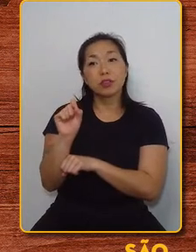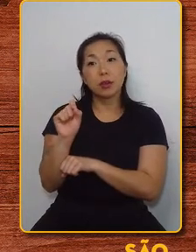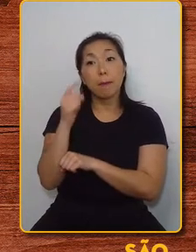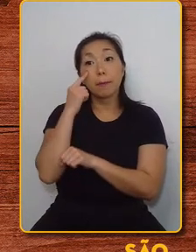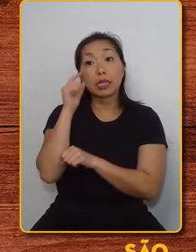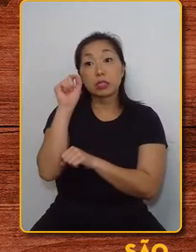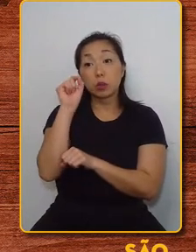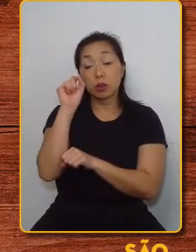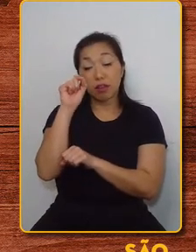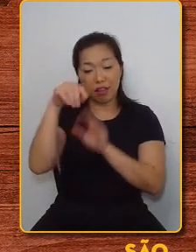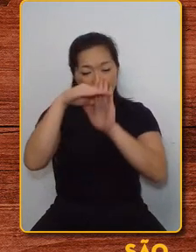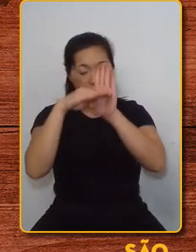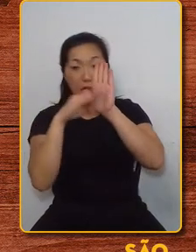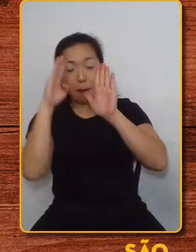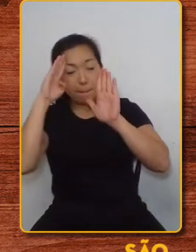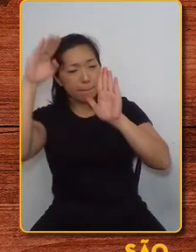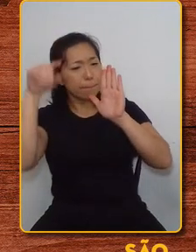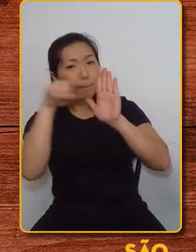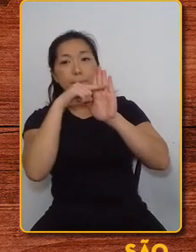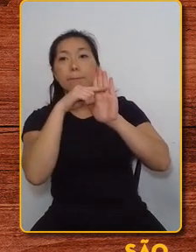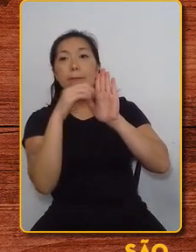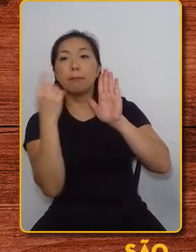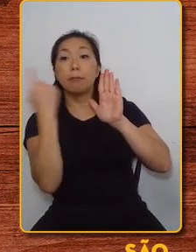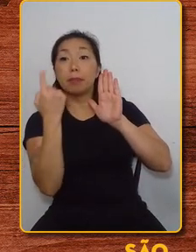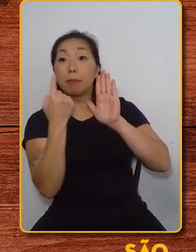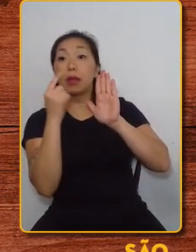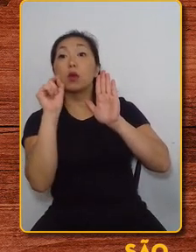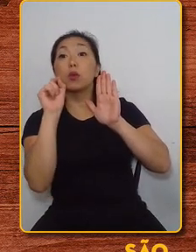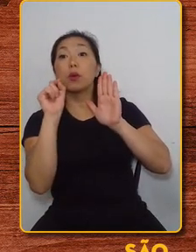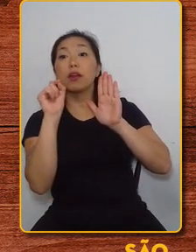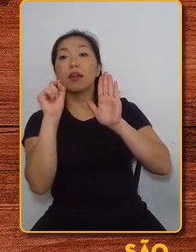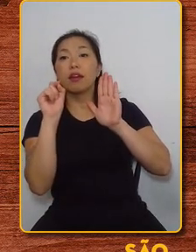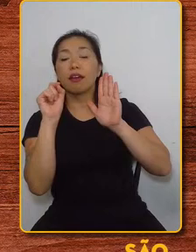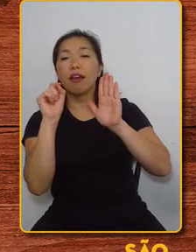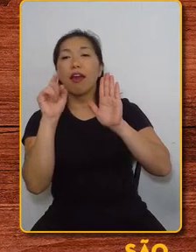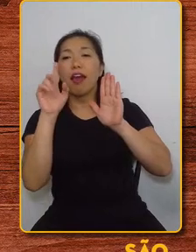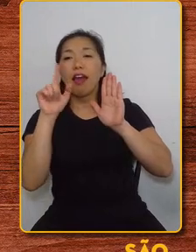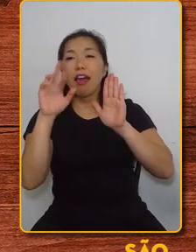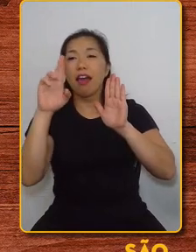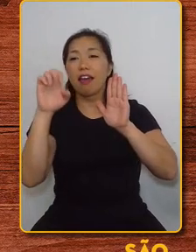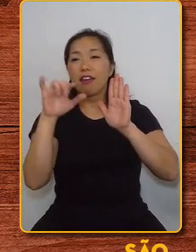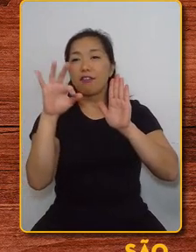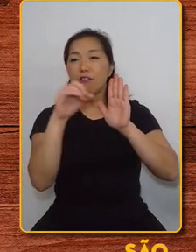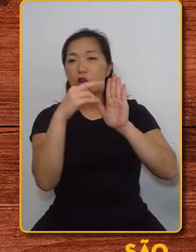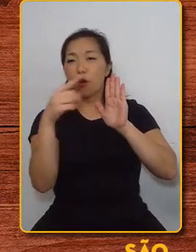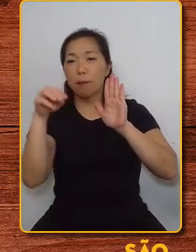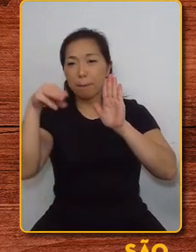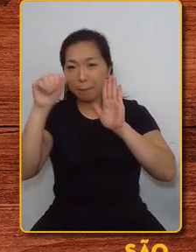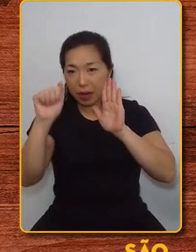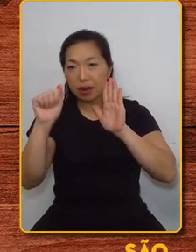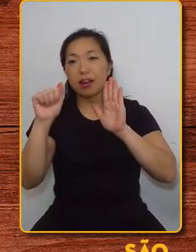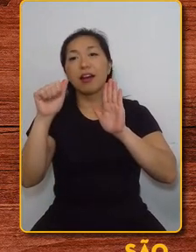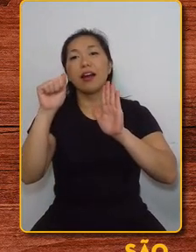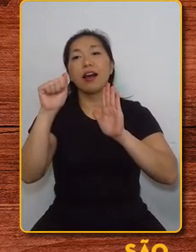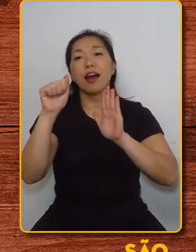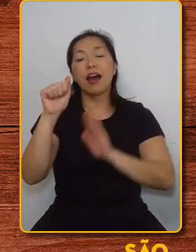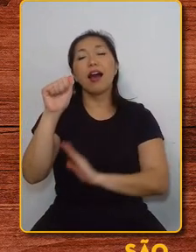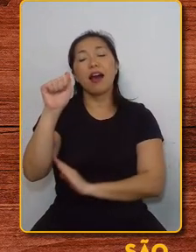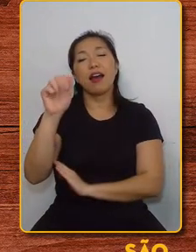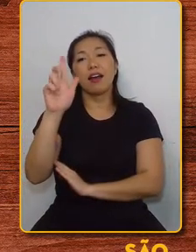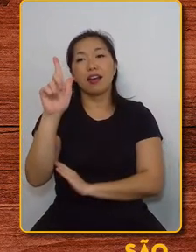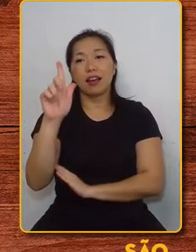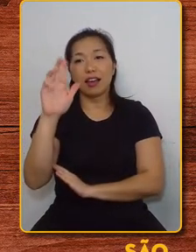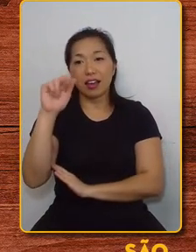ordem do dia, que é sempre uma tarefa difícil. Você imagina que o Brasil é um dos únicos países do mundo grande que não topou fazer